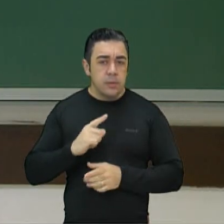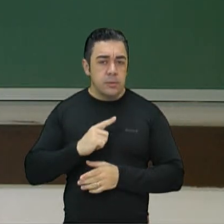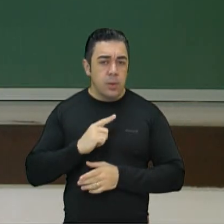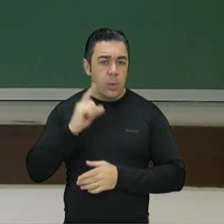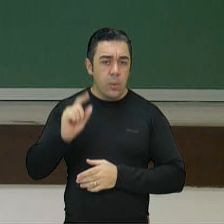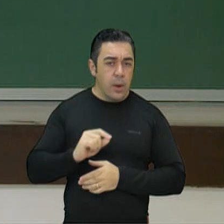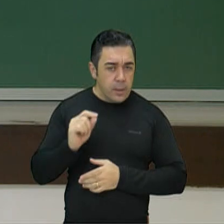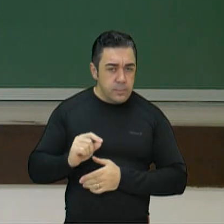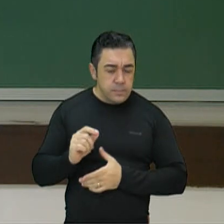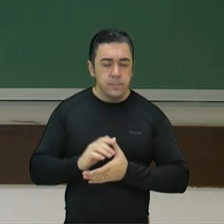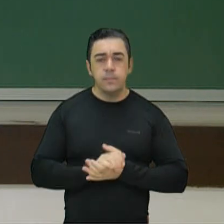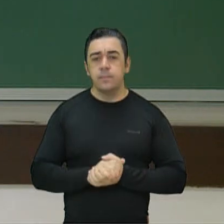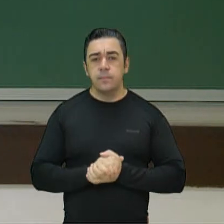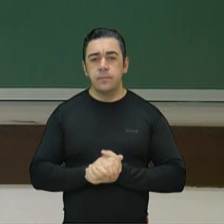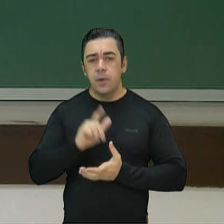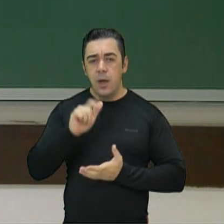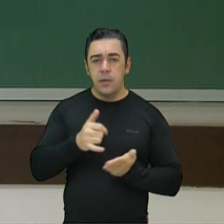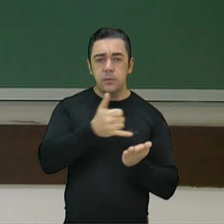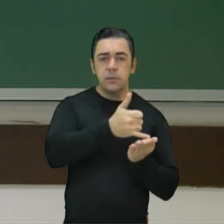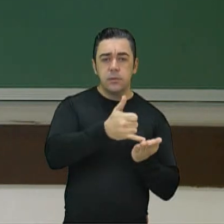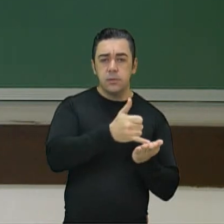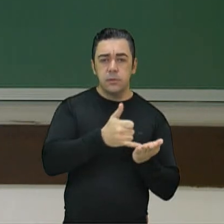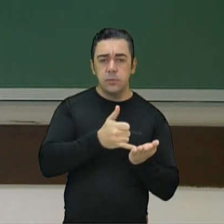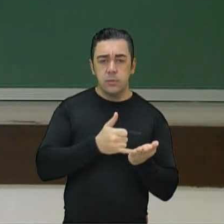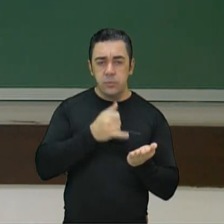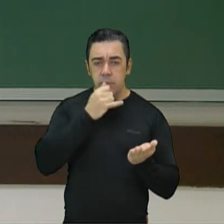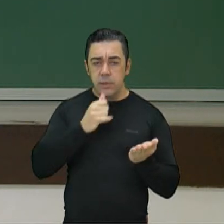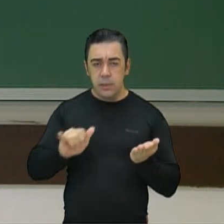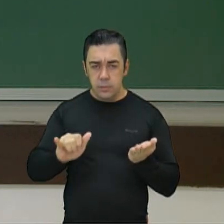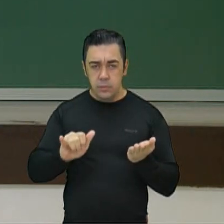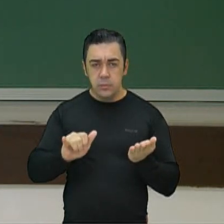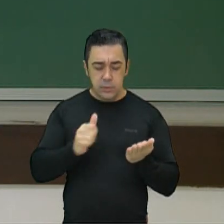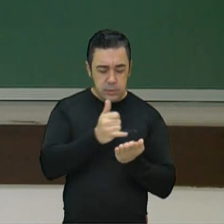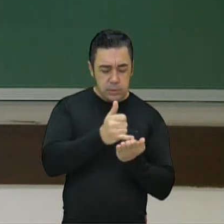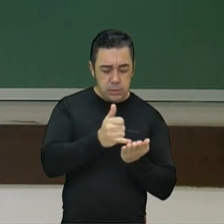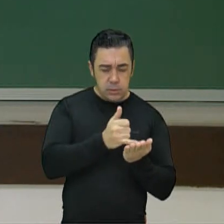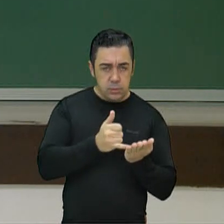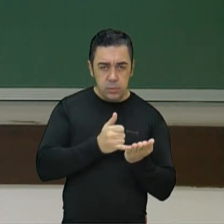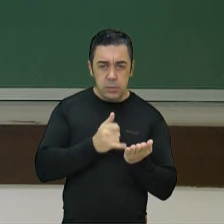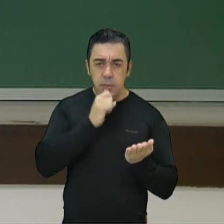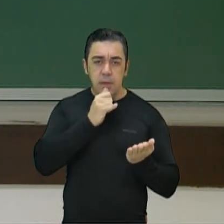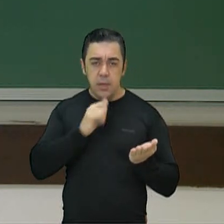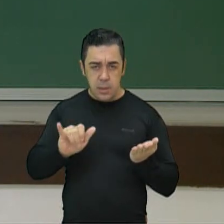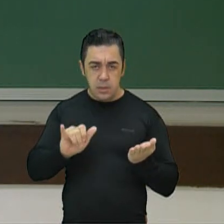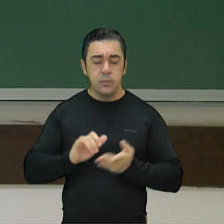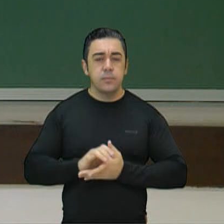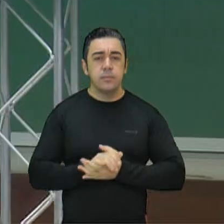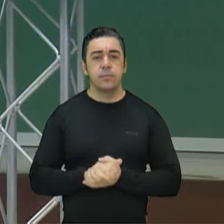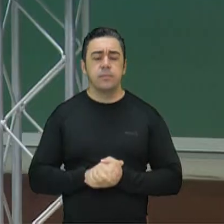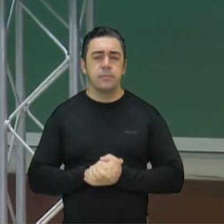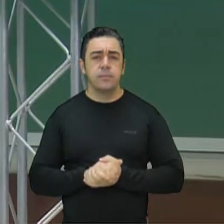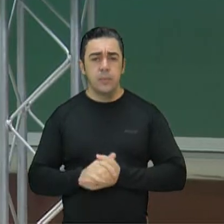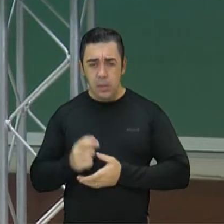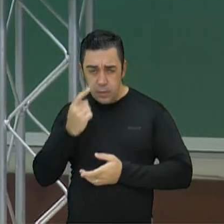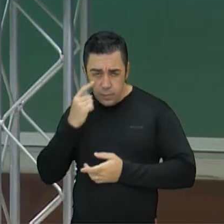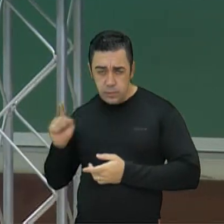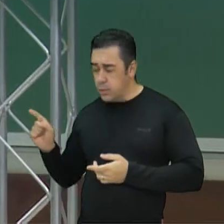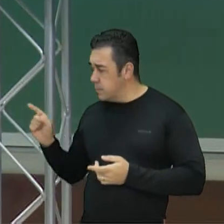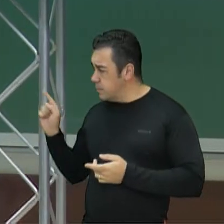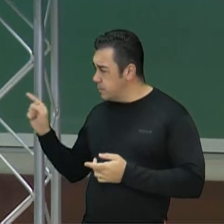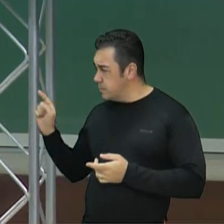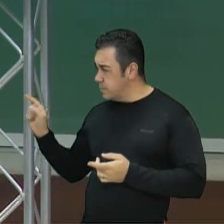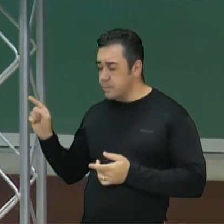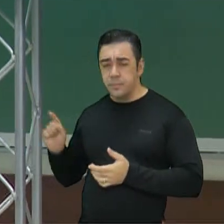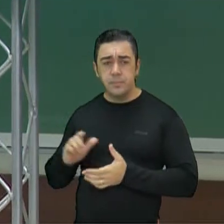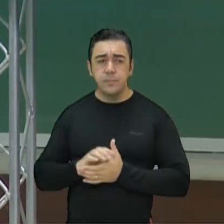aqui os circuitos elétricos. Vamos começar a estudar os circuitos elétricos. E aqui nessa figura nós